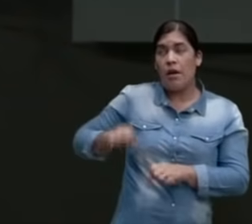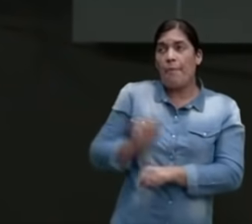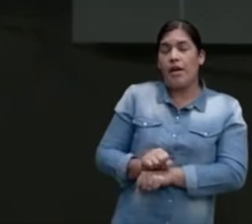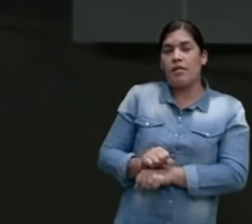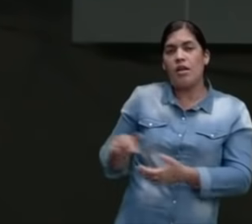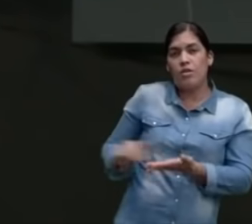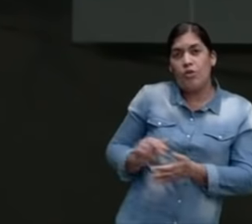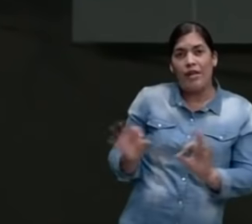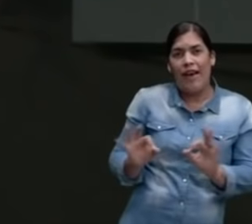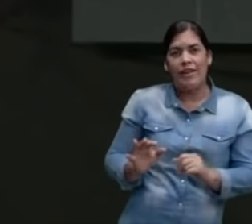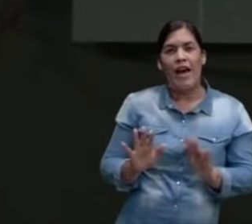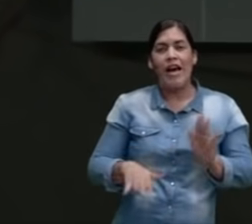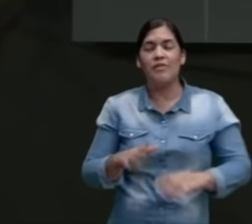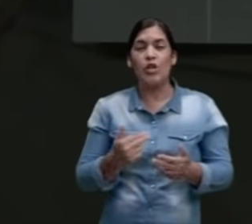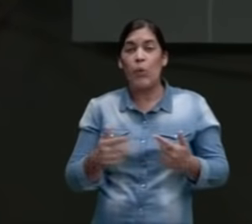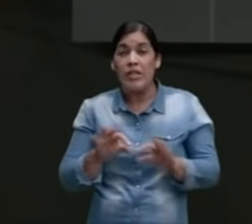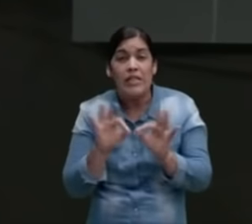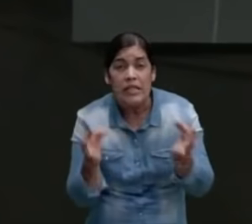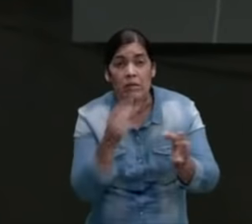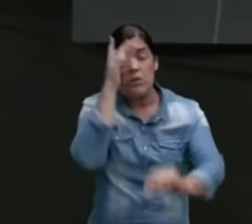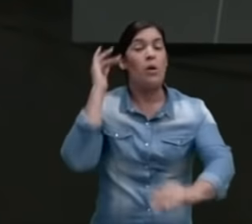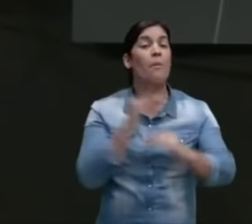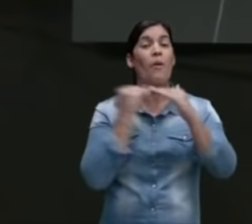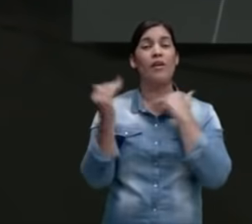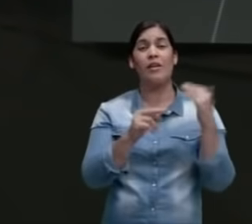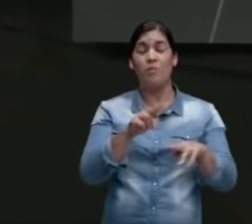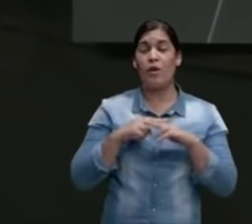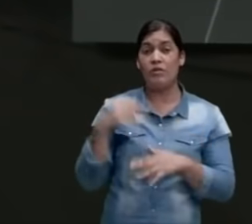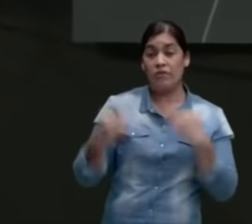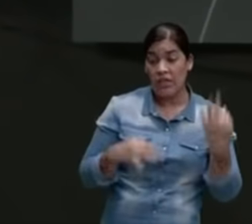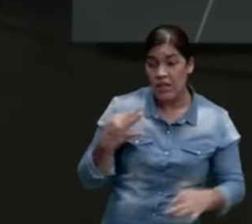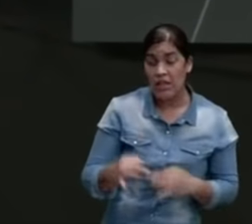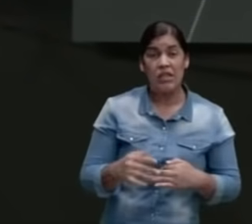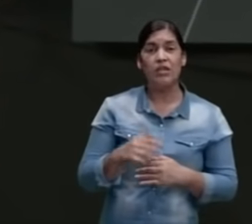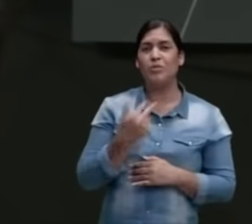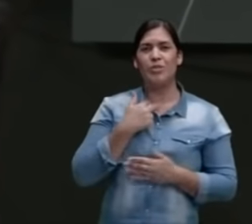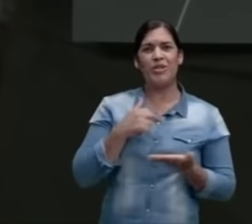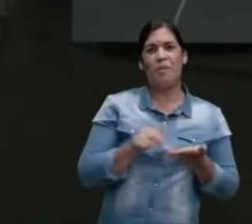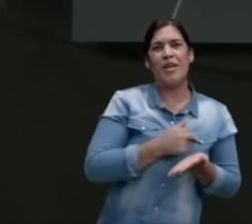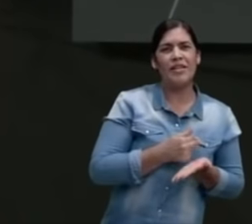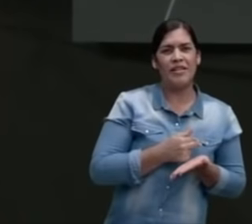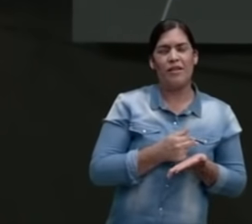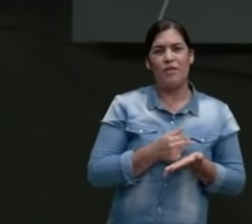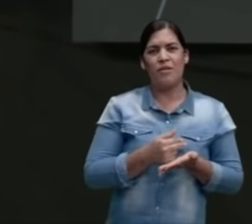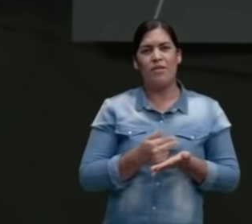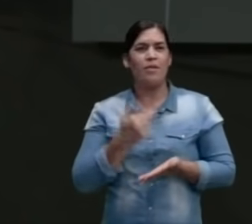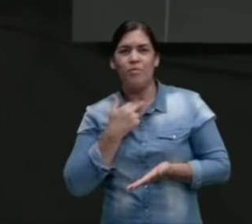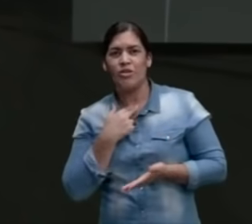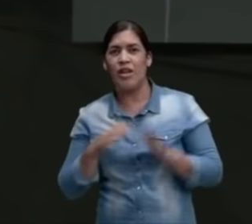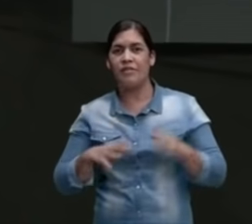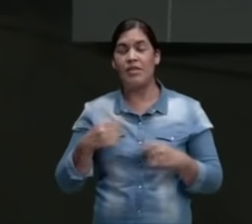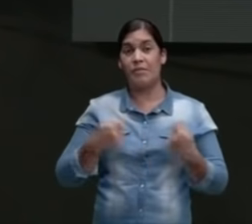morria de infecção, morria de coisas, de feridas que ficavam abertas, porque não tinha como fazer anestesia, às vezes tinha que